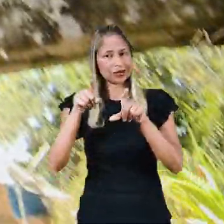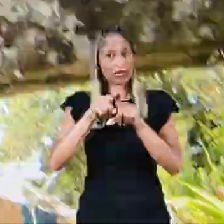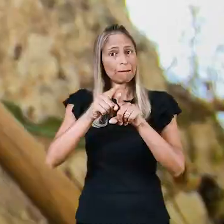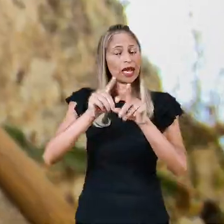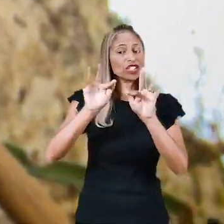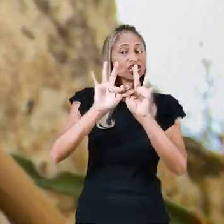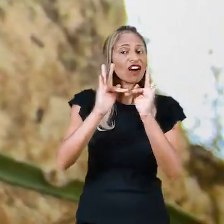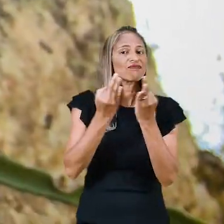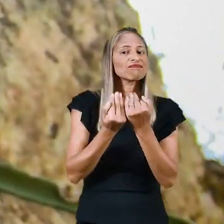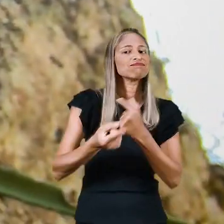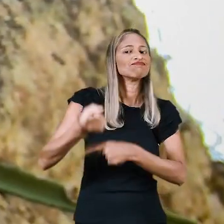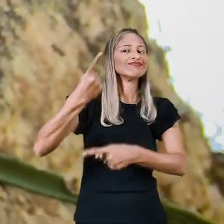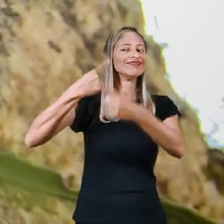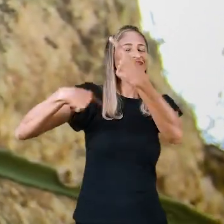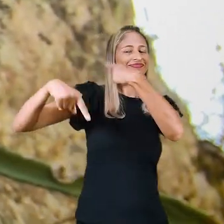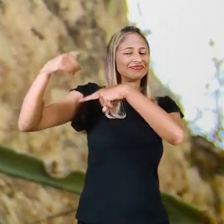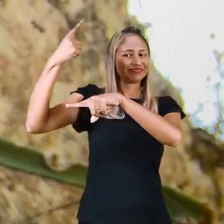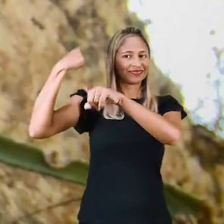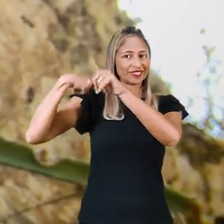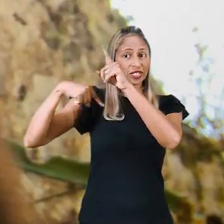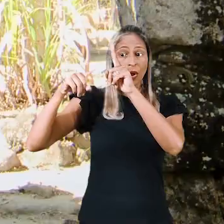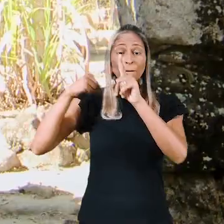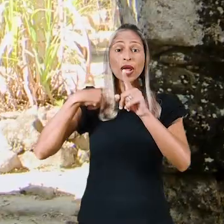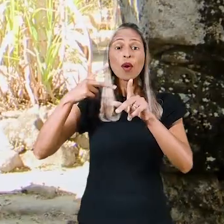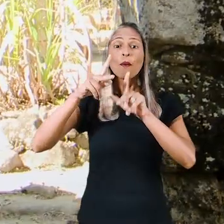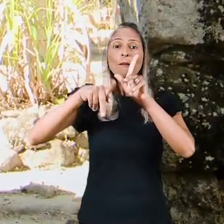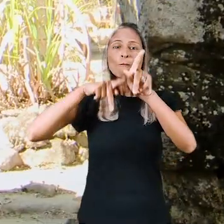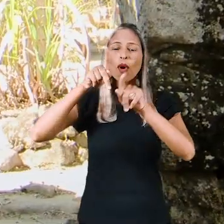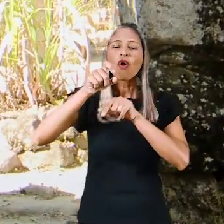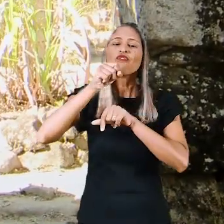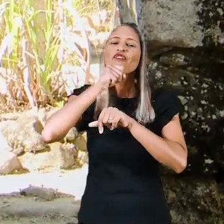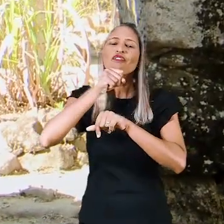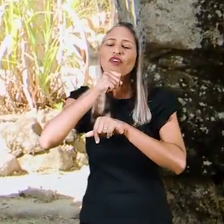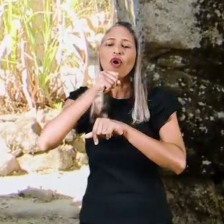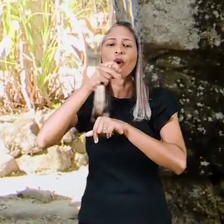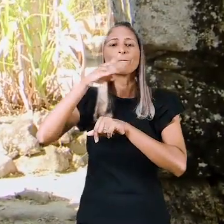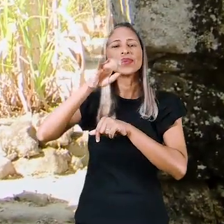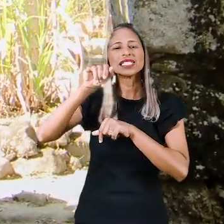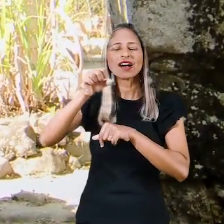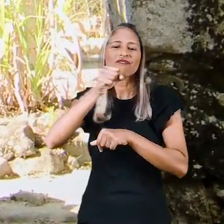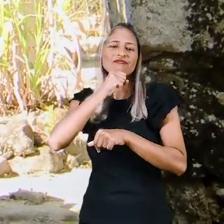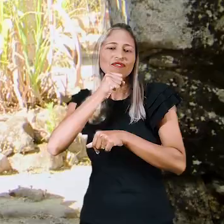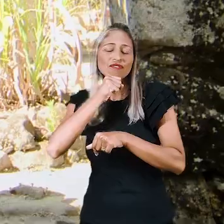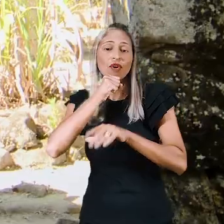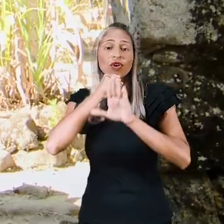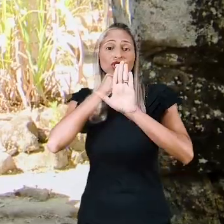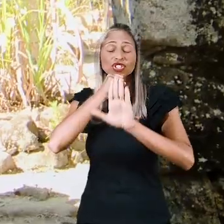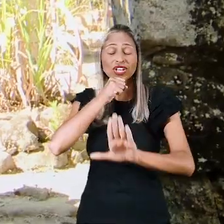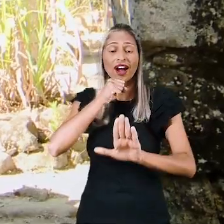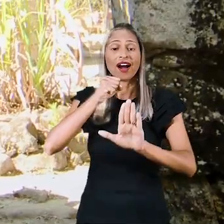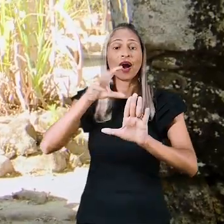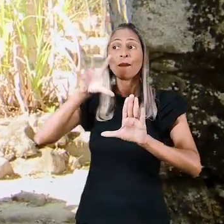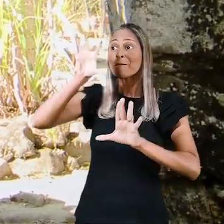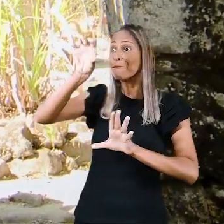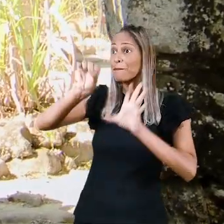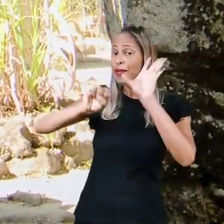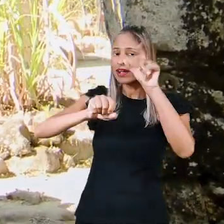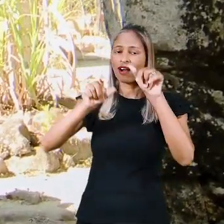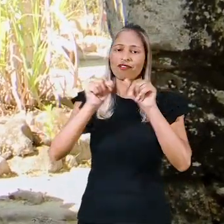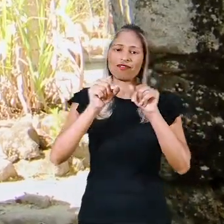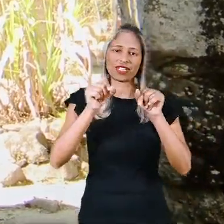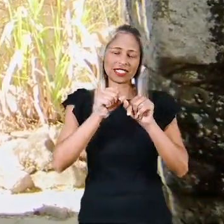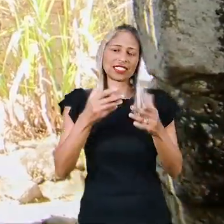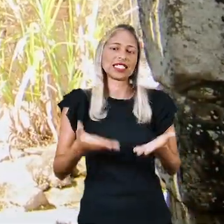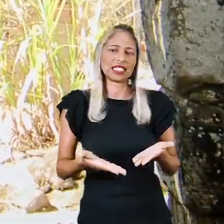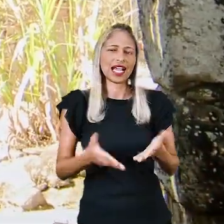Uma planta ancestral, né? Nosso povo, né? Minha avó, minha bisavó, eles colhiam muito e